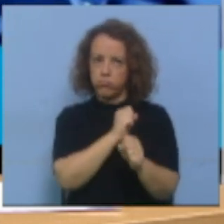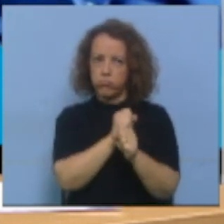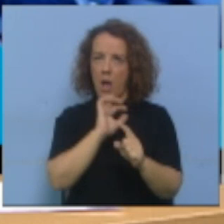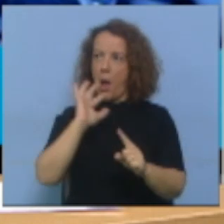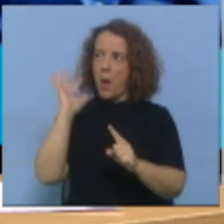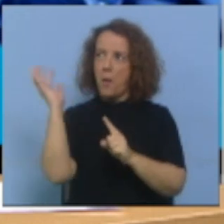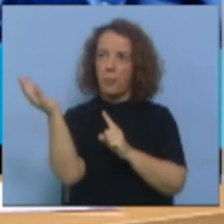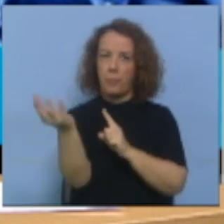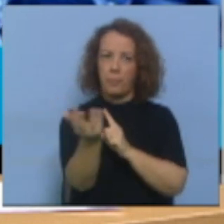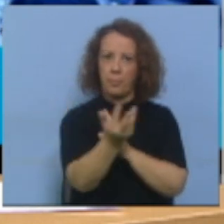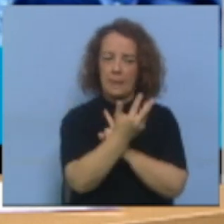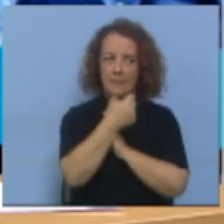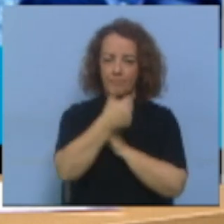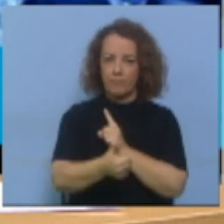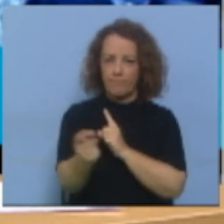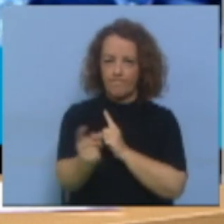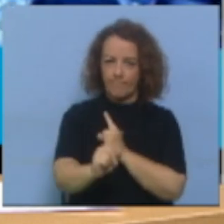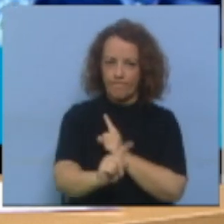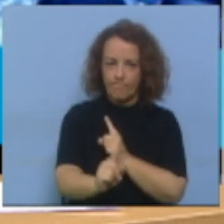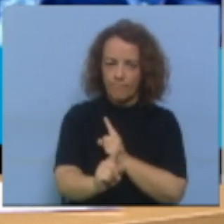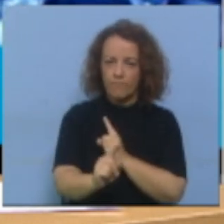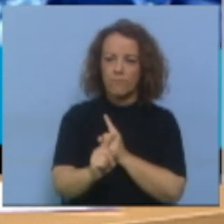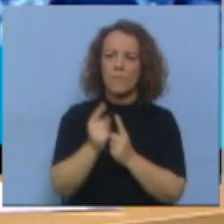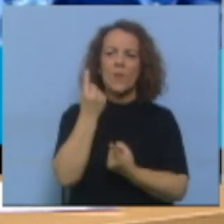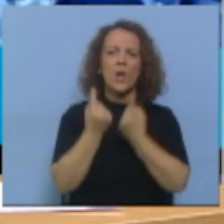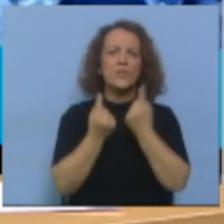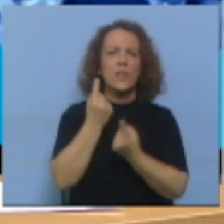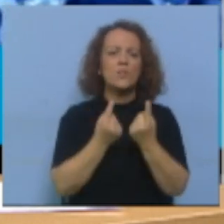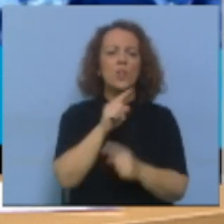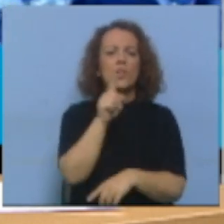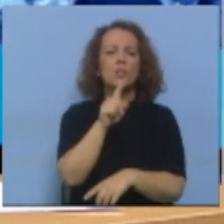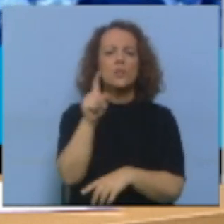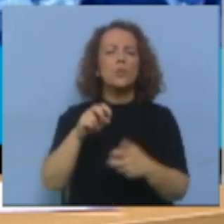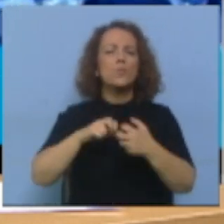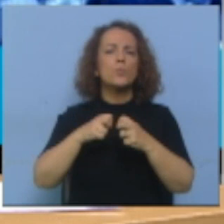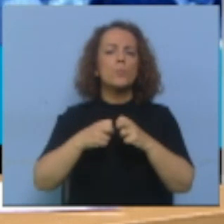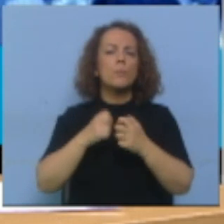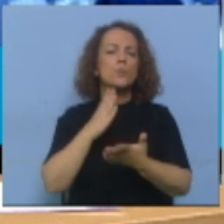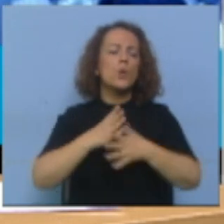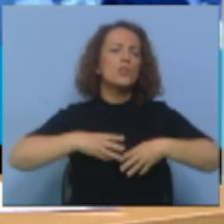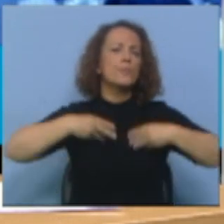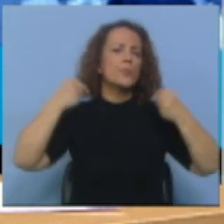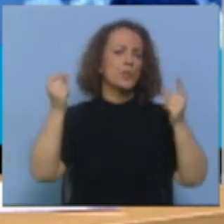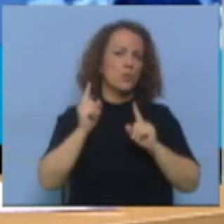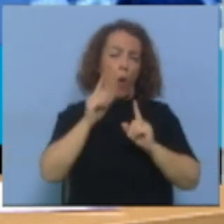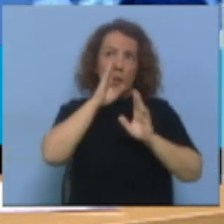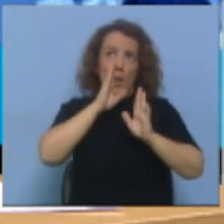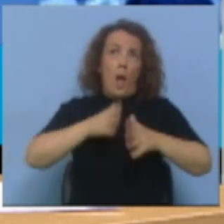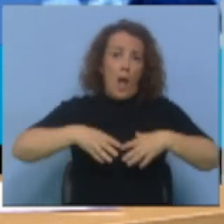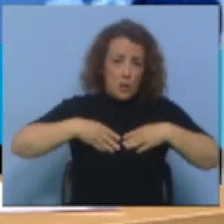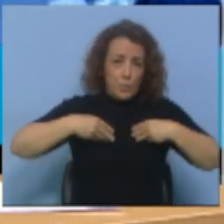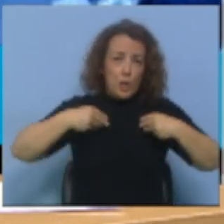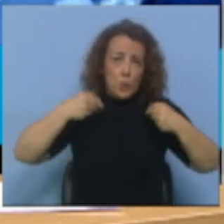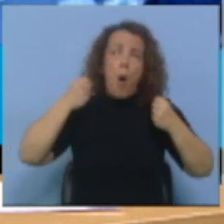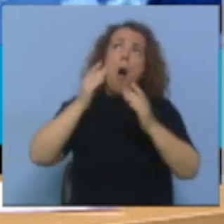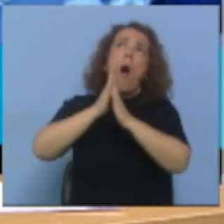ambiente hostil, subcarregado com questões que não são meramente espirituais, porque se fossem questões espirituais, louvado seja Deus, seria